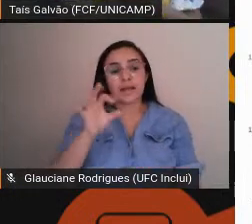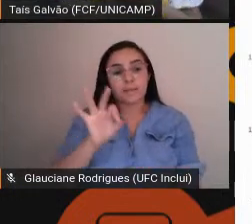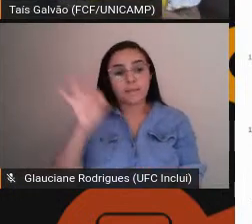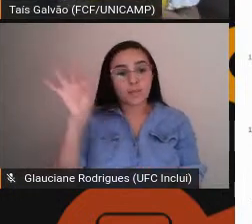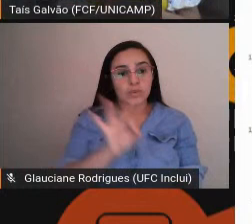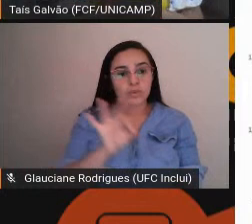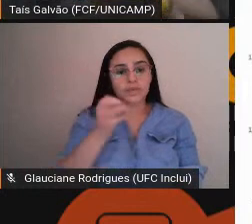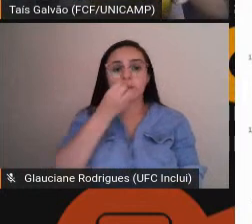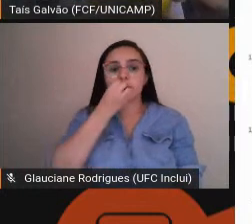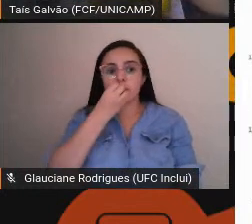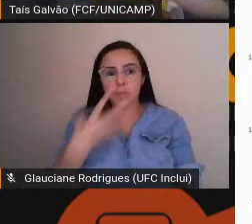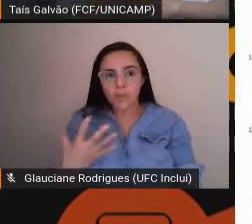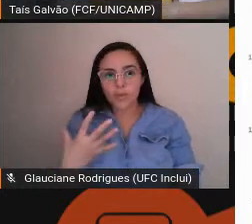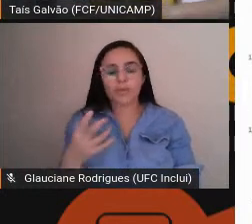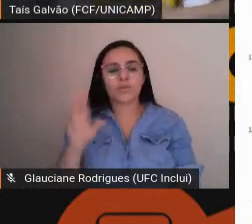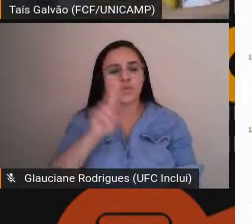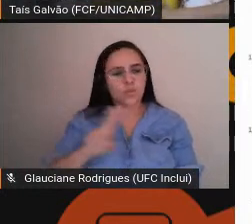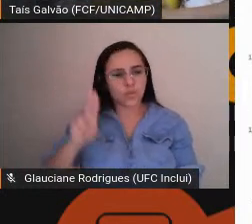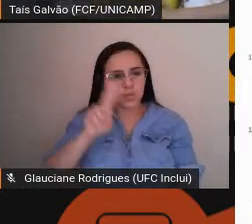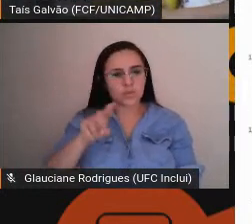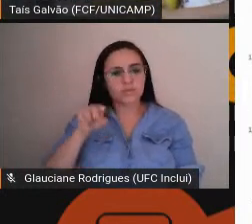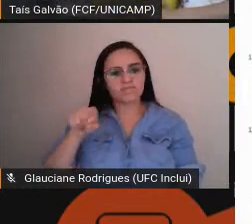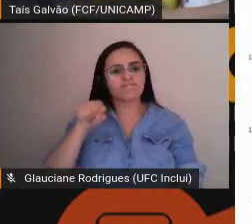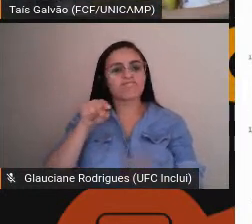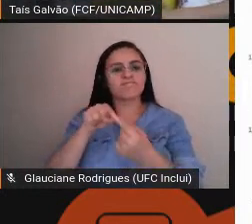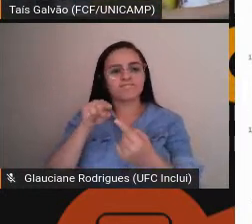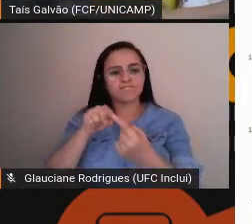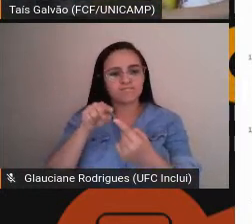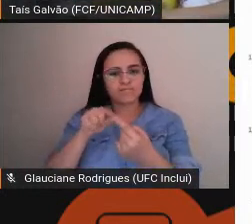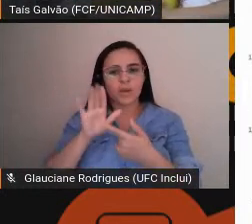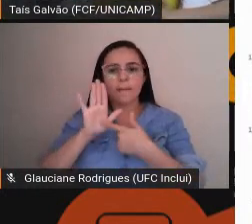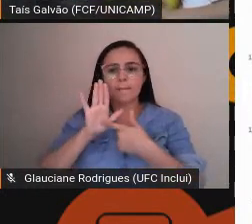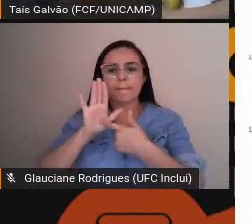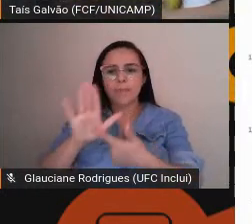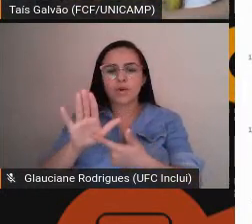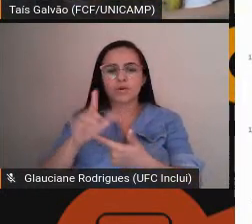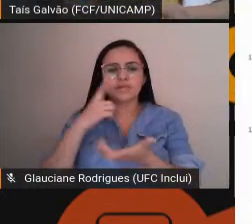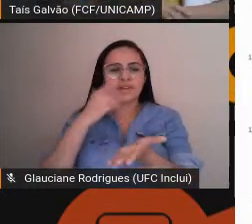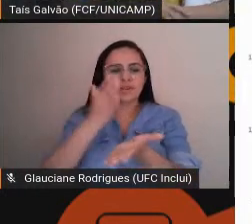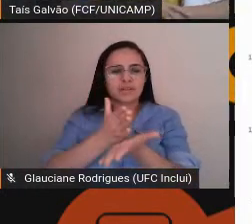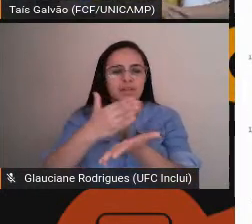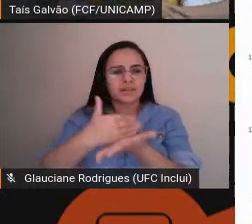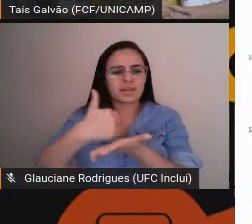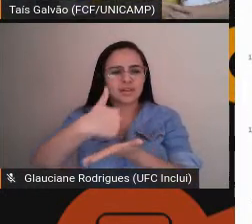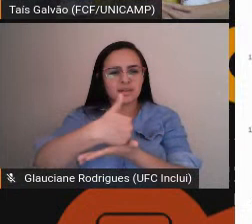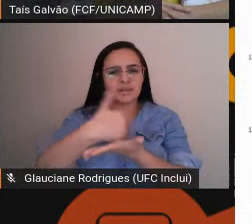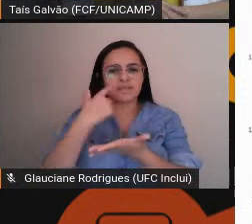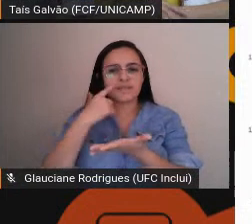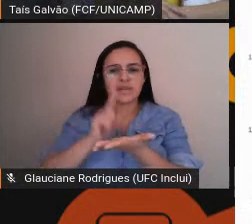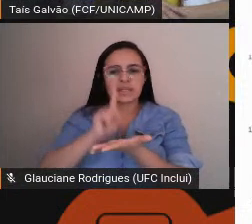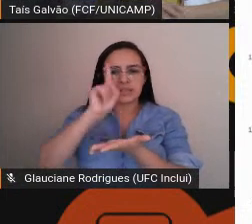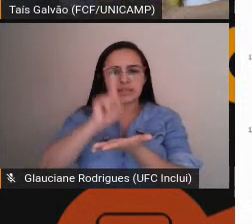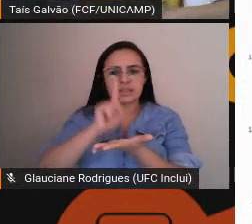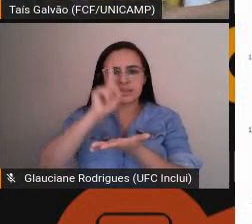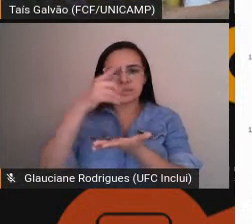e clinicamente úteis, que é o que vocês veem ali naquela fatia mais de cima aqui dessa